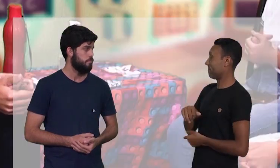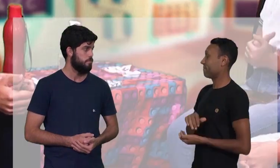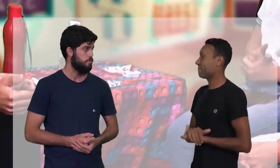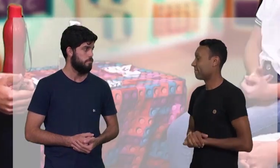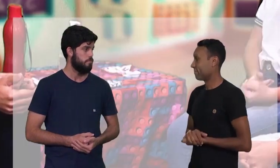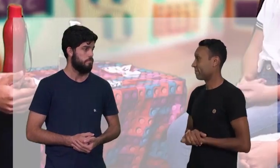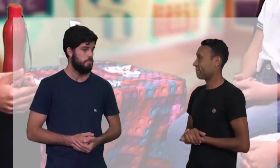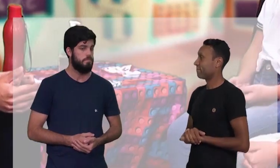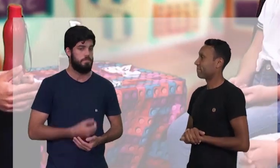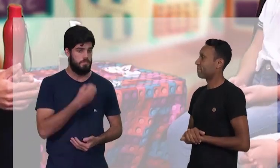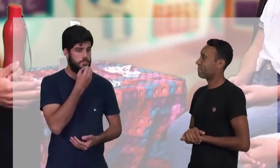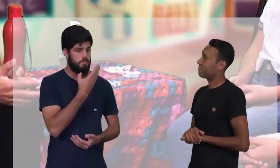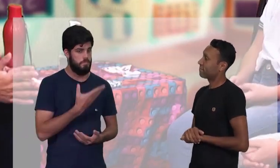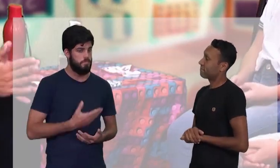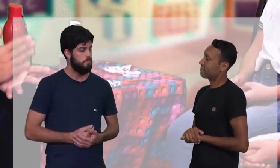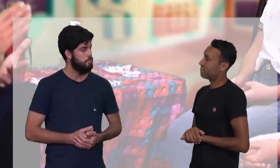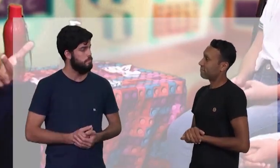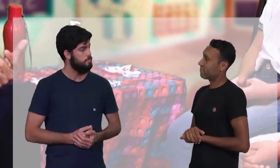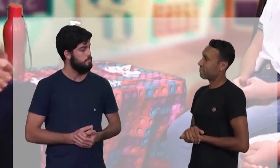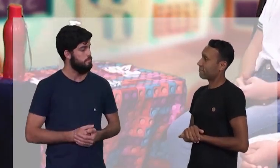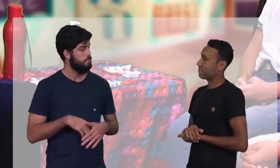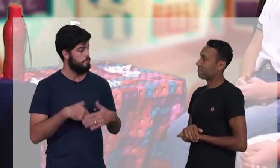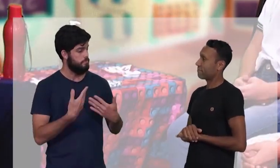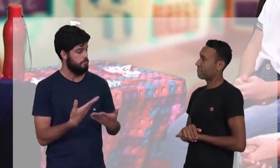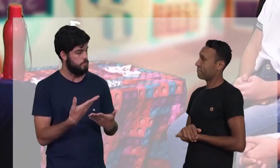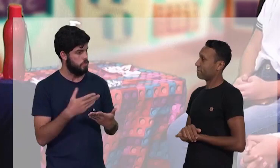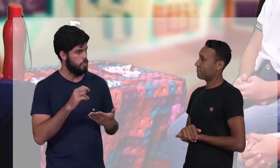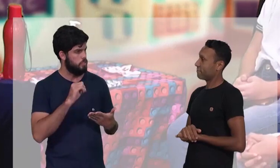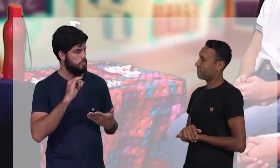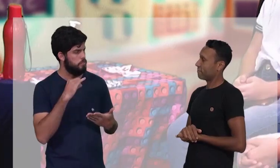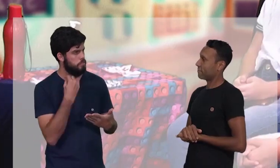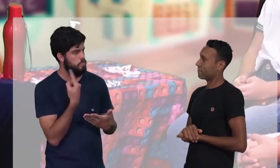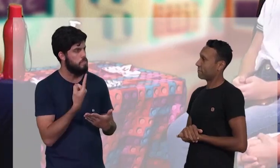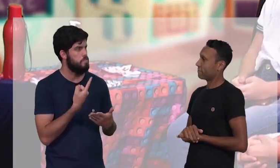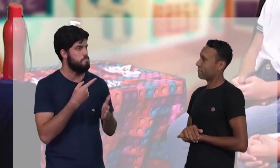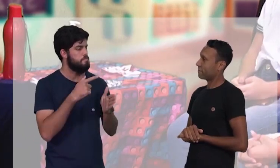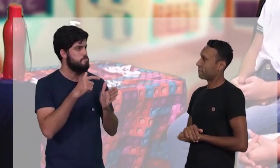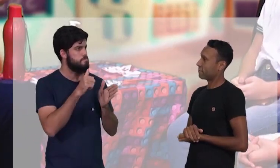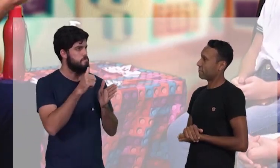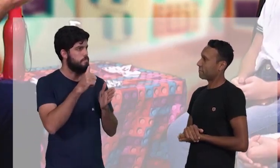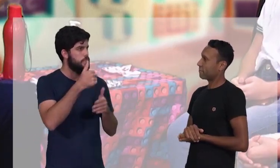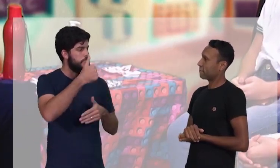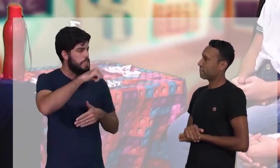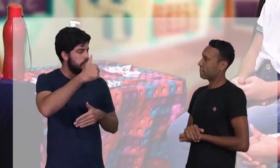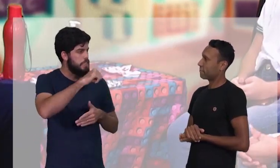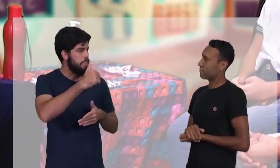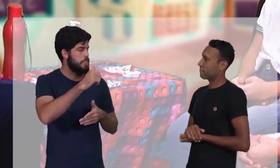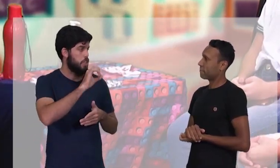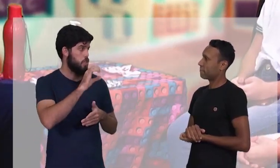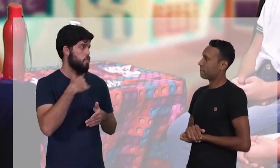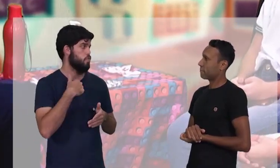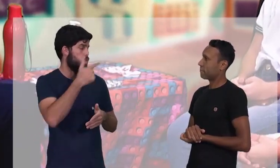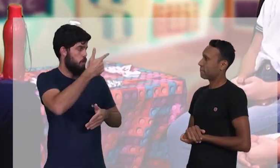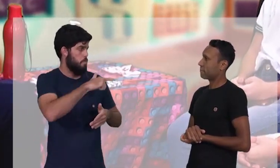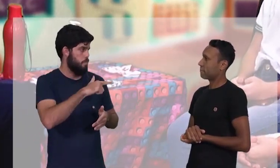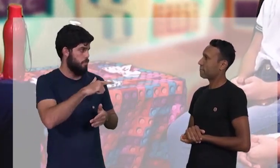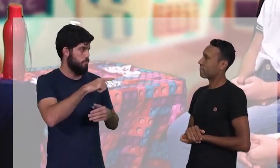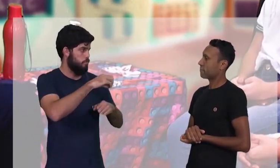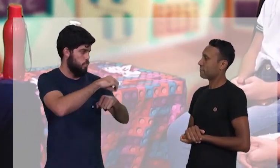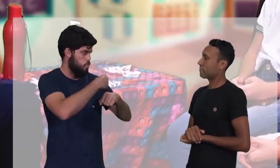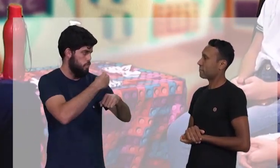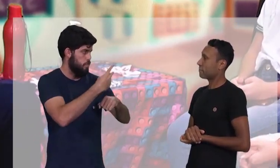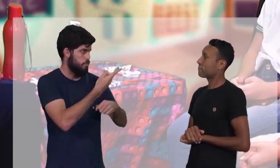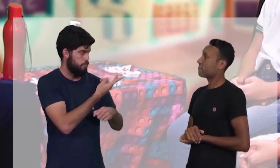pensa. Boa. Então, gente, se a gente for analisar, né, eu vou só repetir a dica de vocês dois, que foi duas dicas,